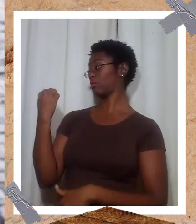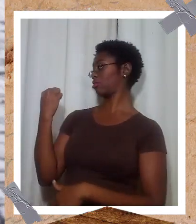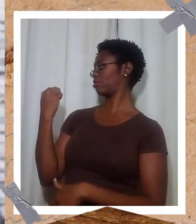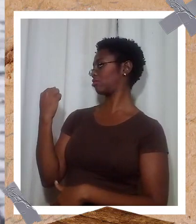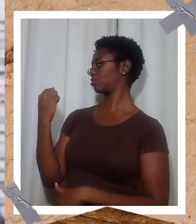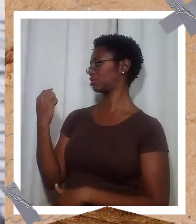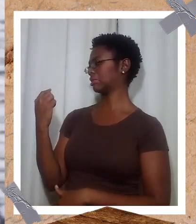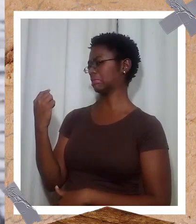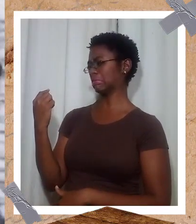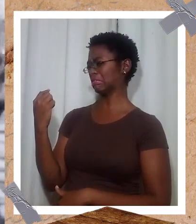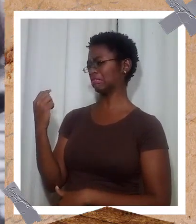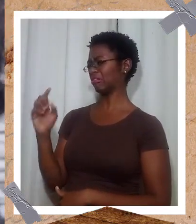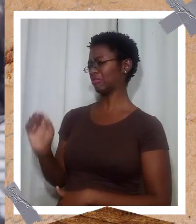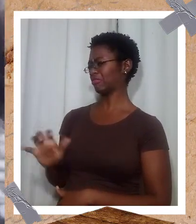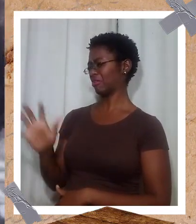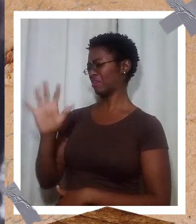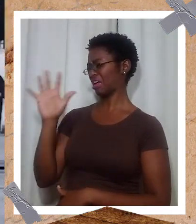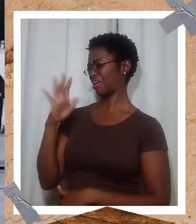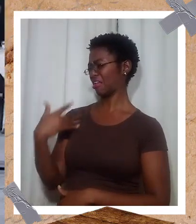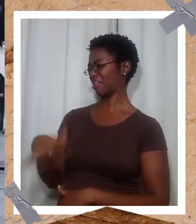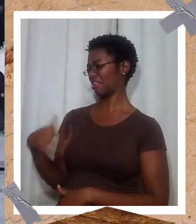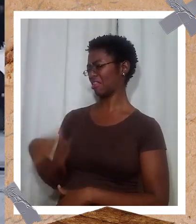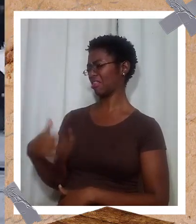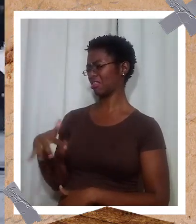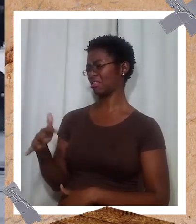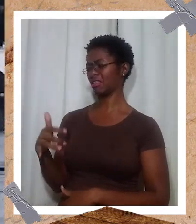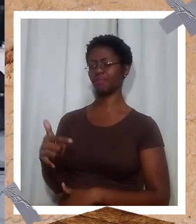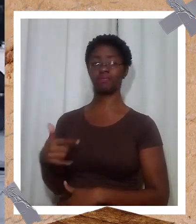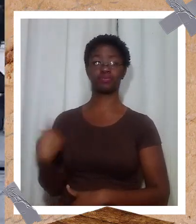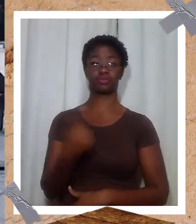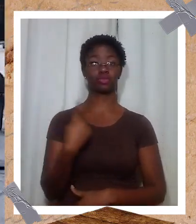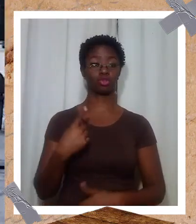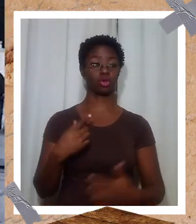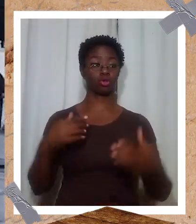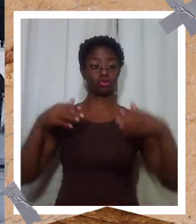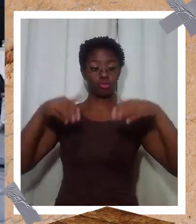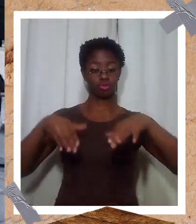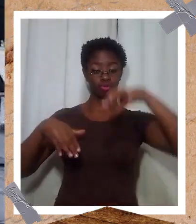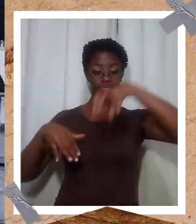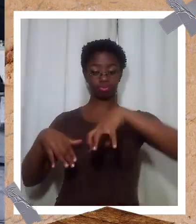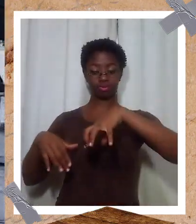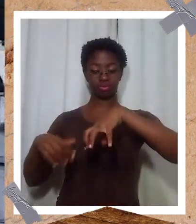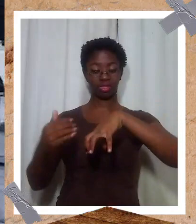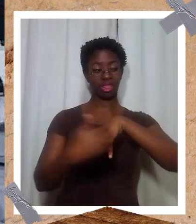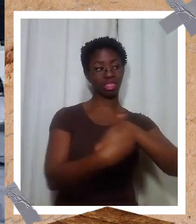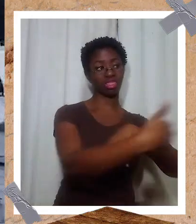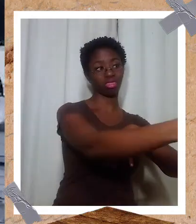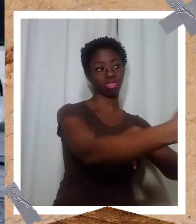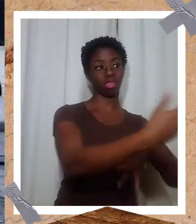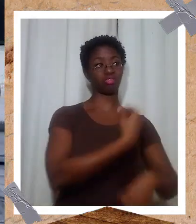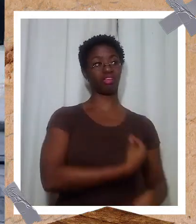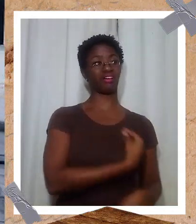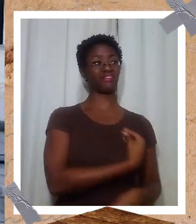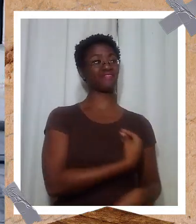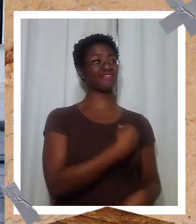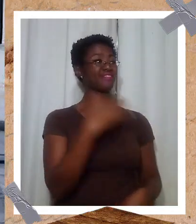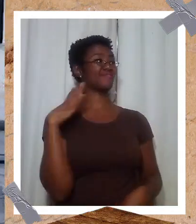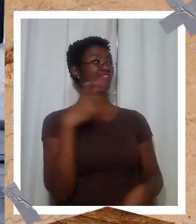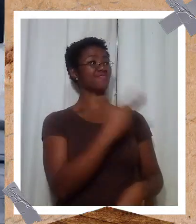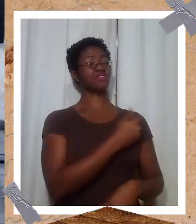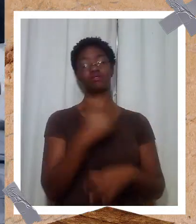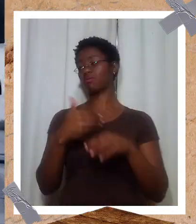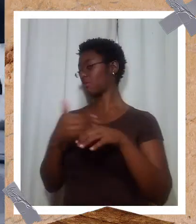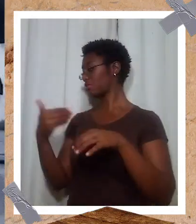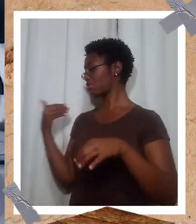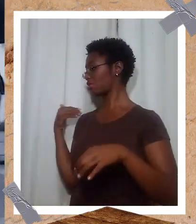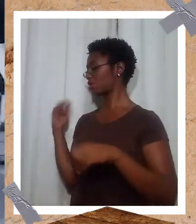era favelada. Estávamos encurralados entre o asfalto onde a vila começa e a favela, separada da vila pelo muro de